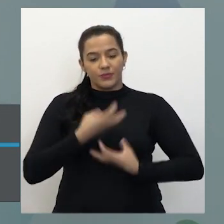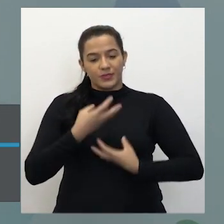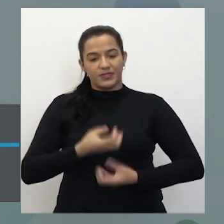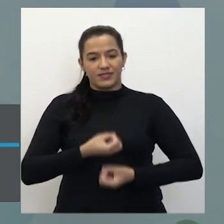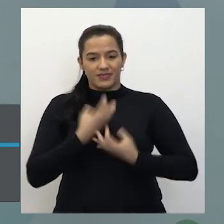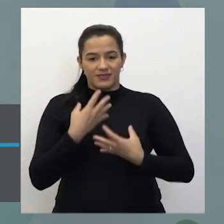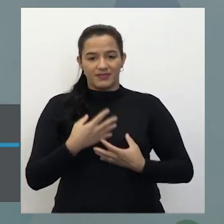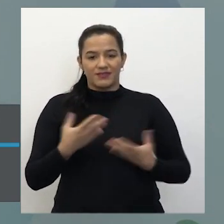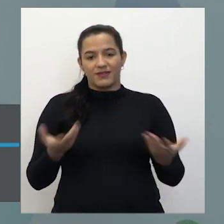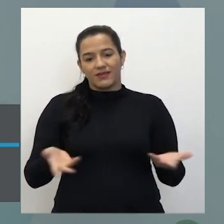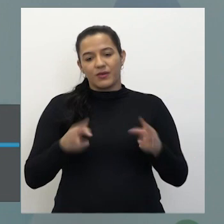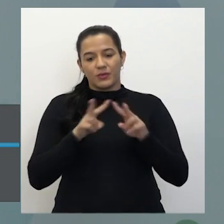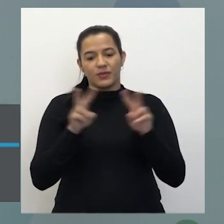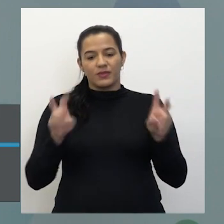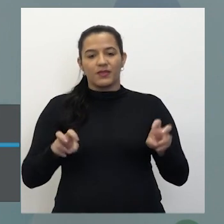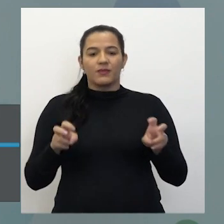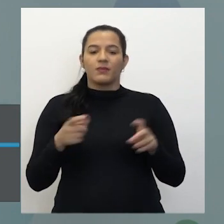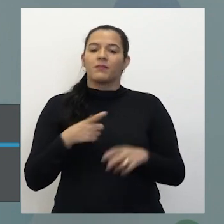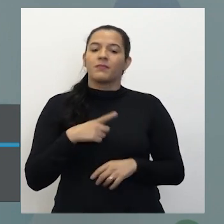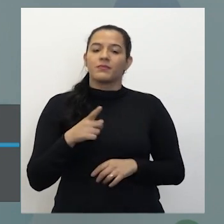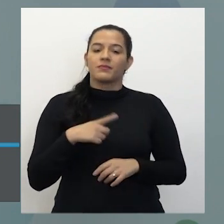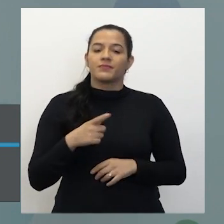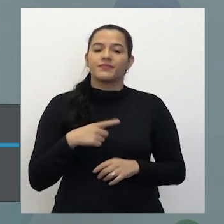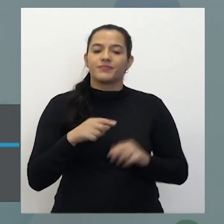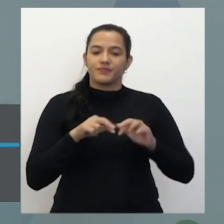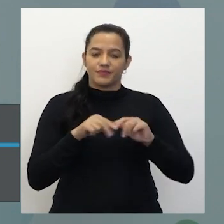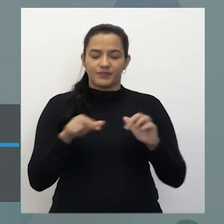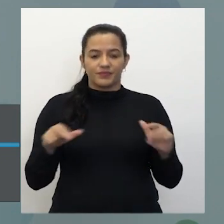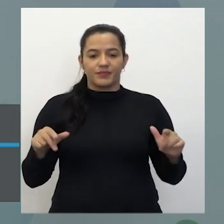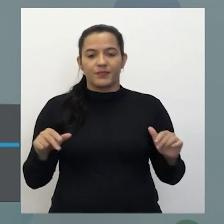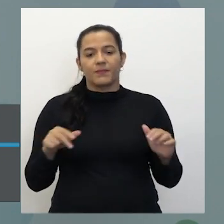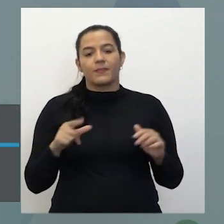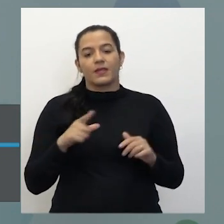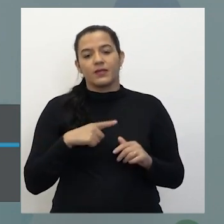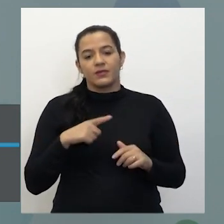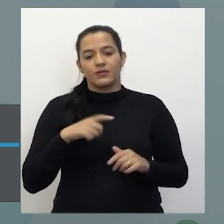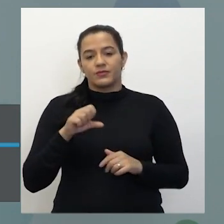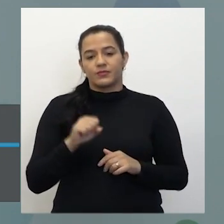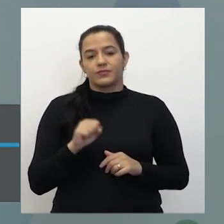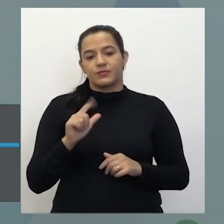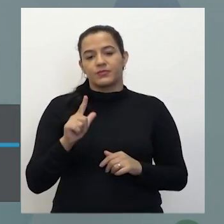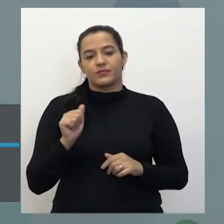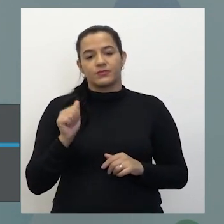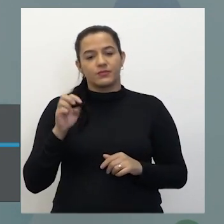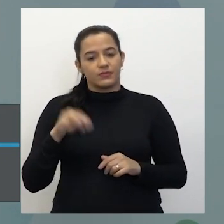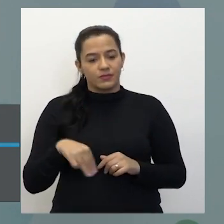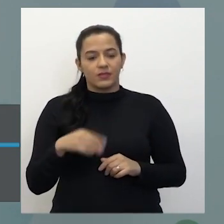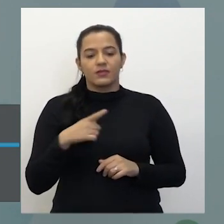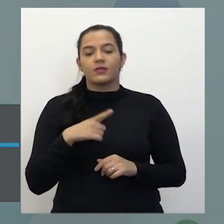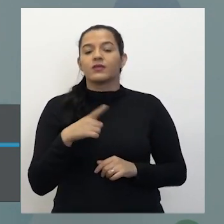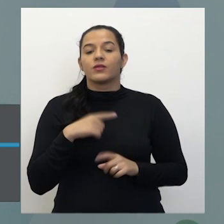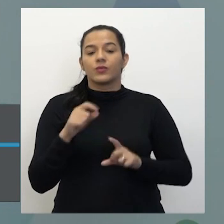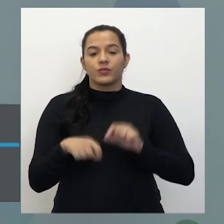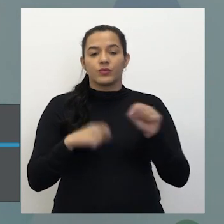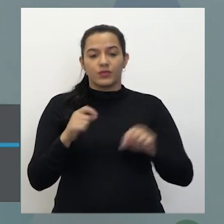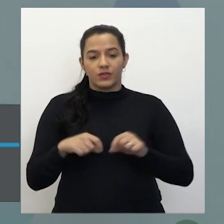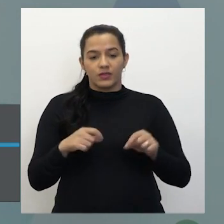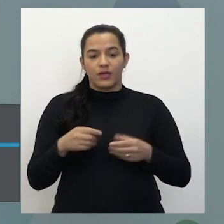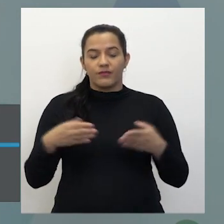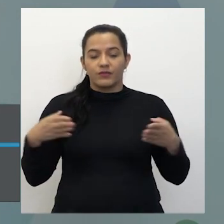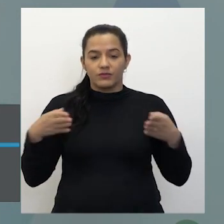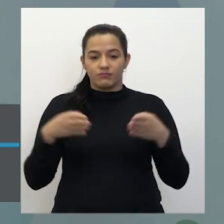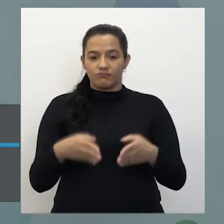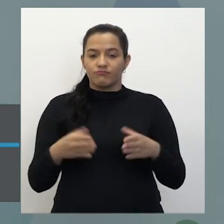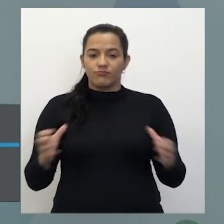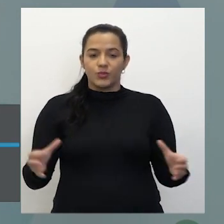é o termo que a gente está usando aqui, né? Mas, em geral, o slam tem um nome próprio. O que é o slam? É você chegar num